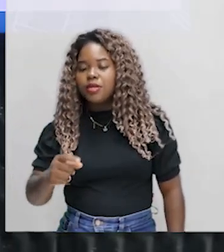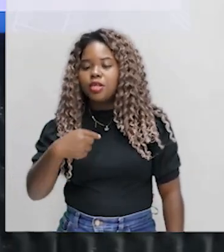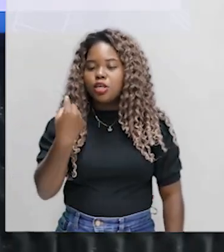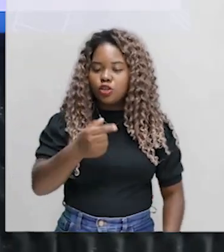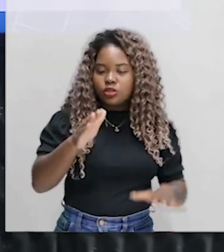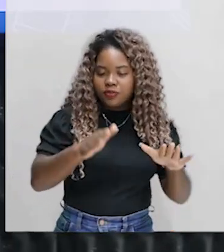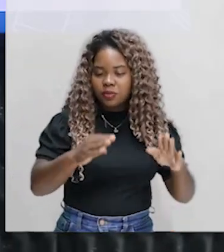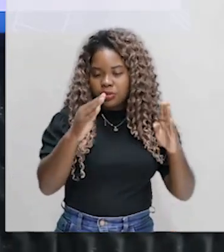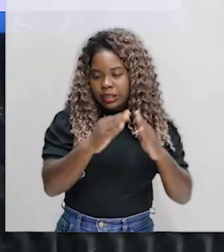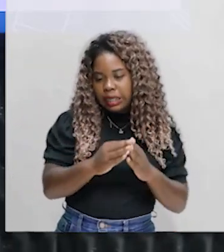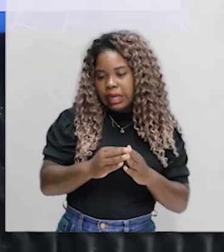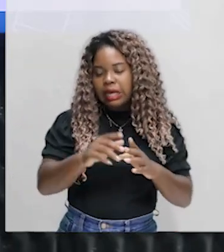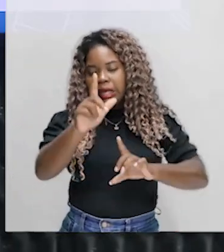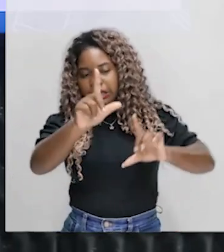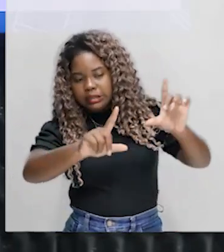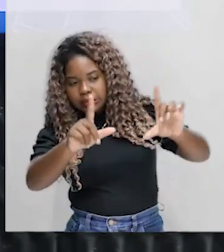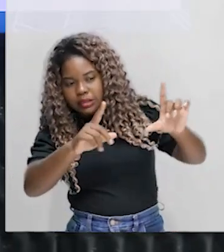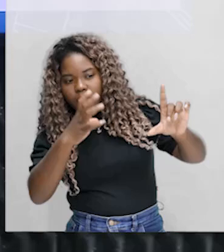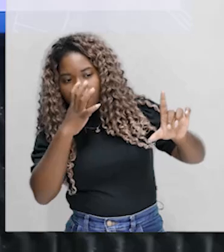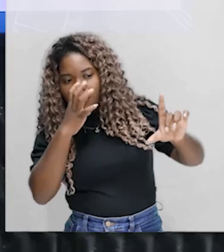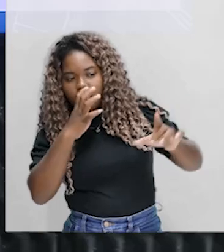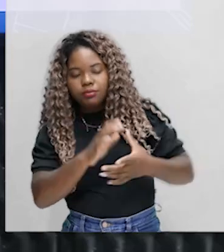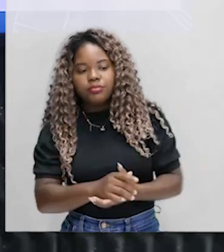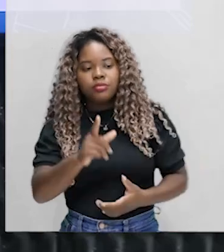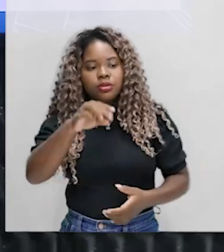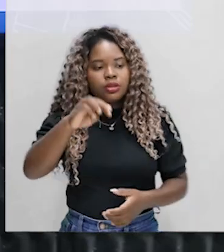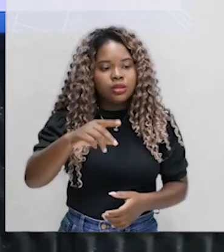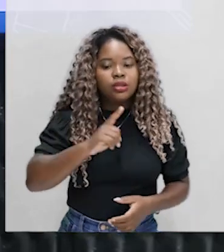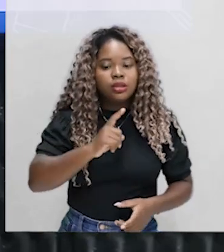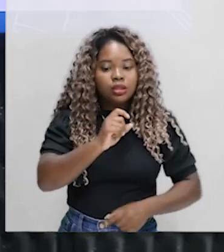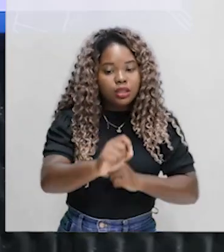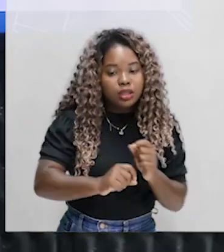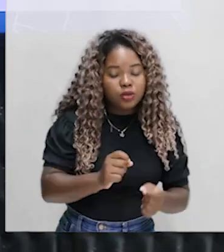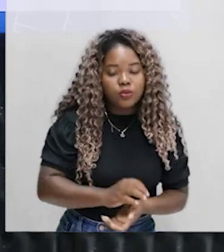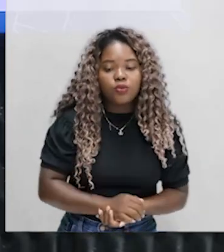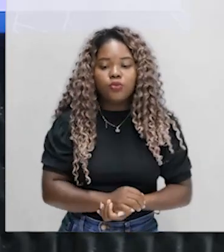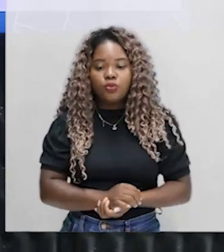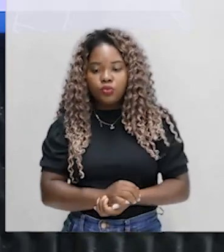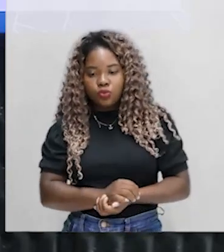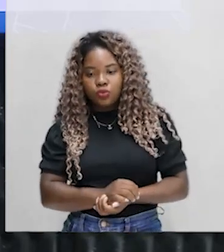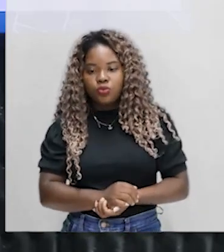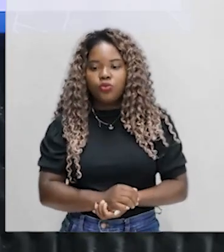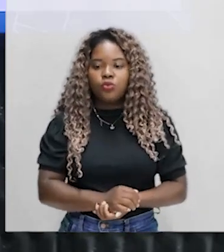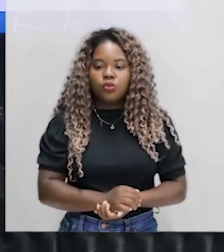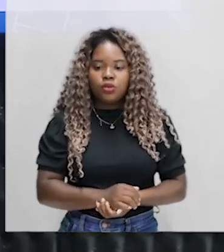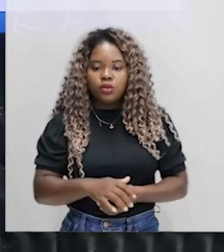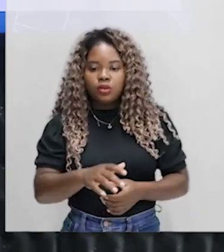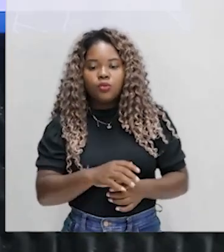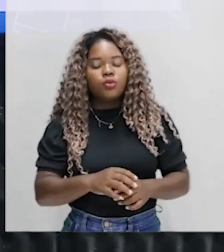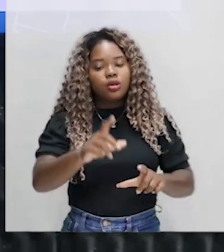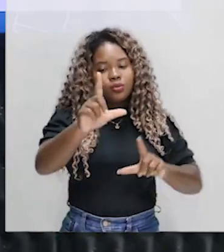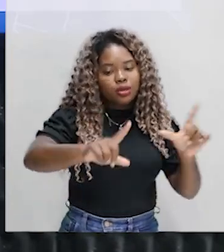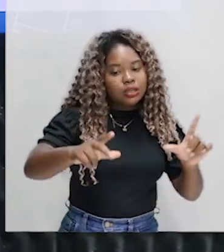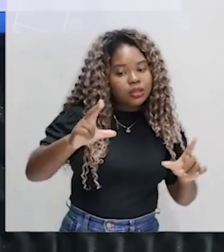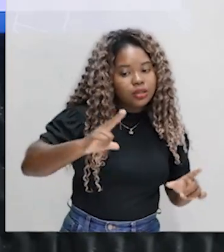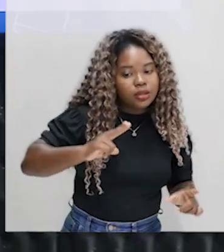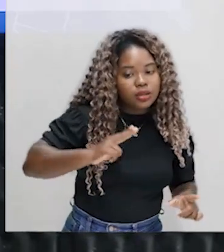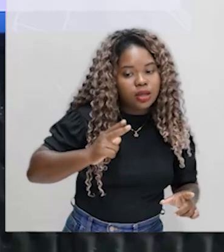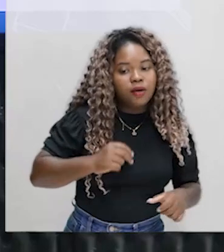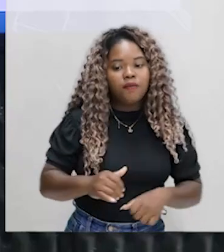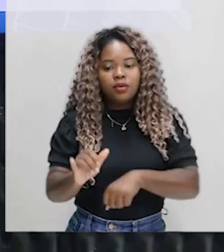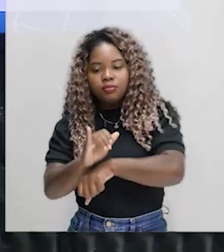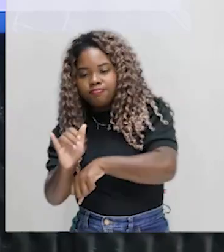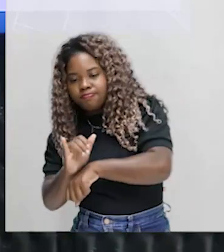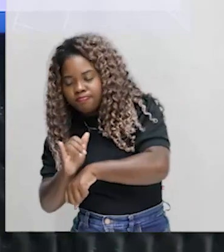a oportunidade de entrar numa TV a cabo, entrou. Quem tem a oportunidade de estar no YouTube buscando